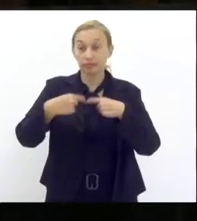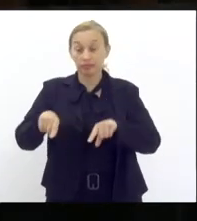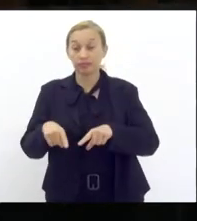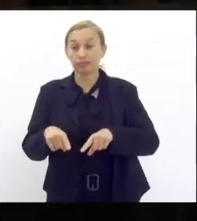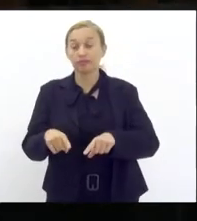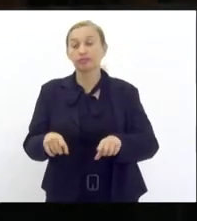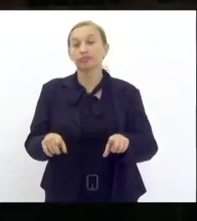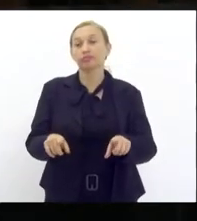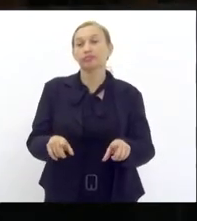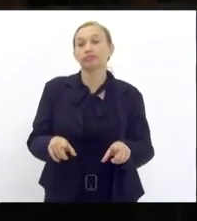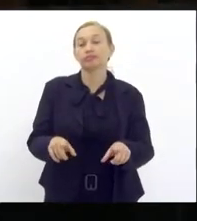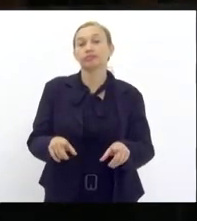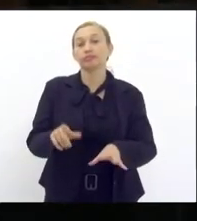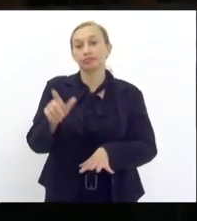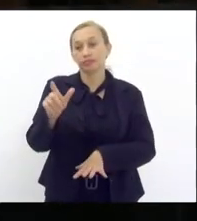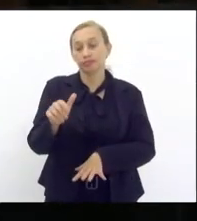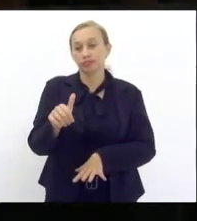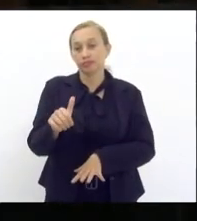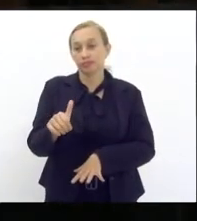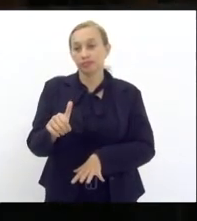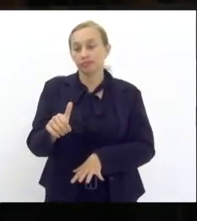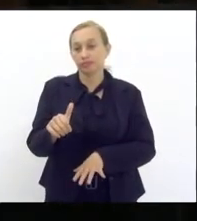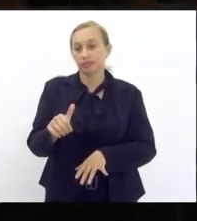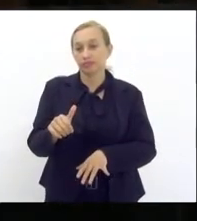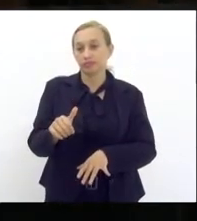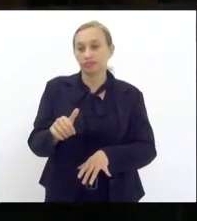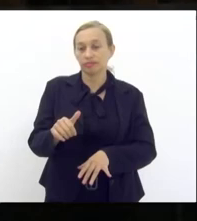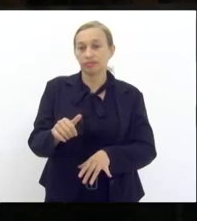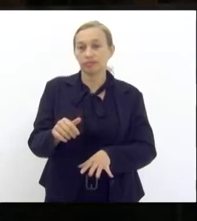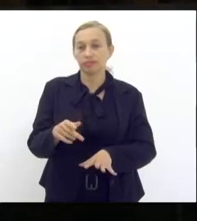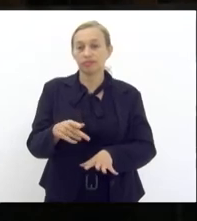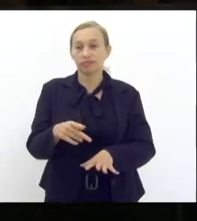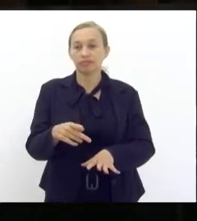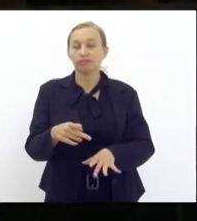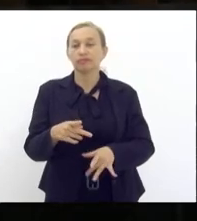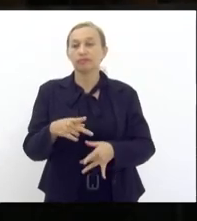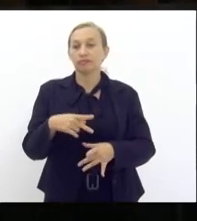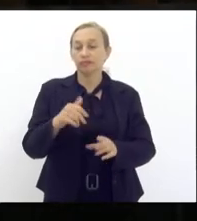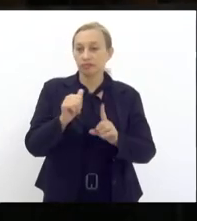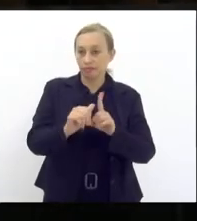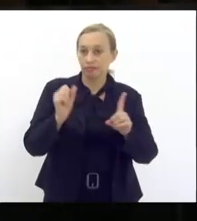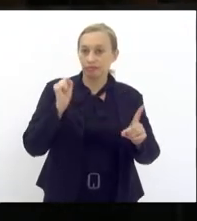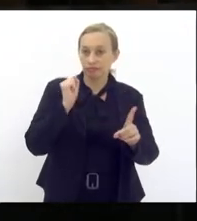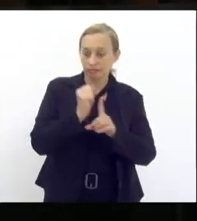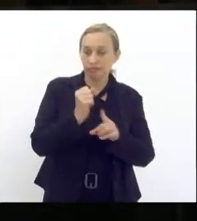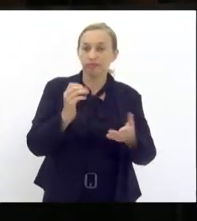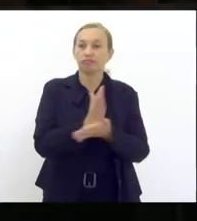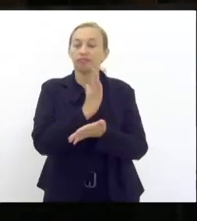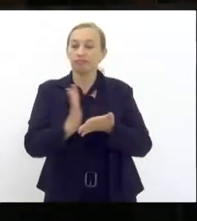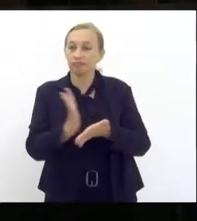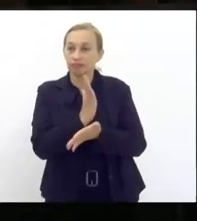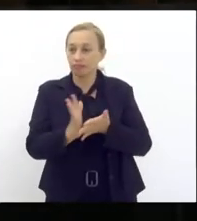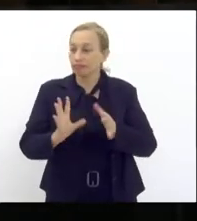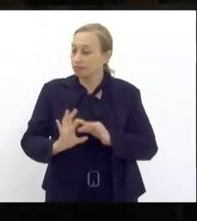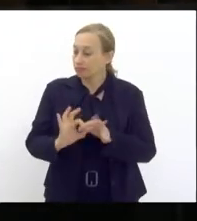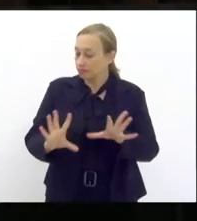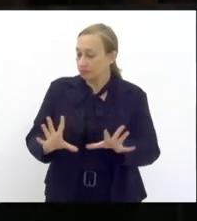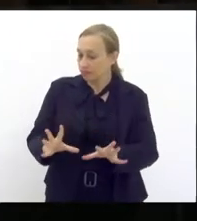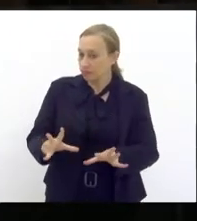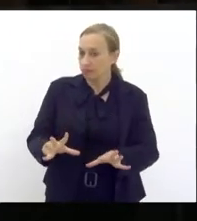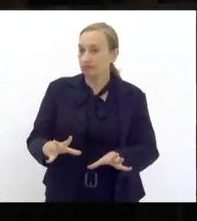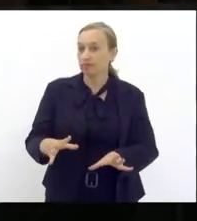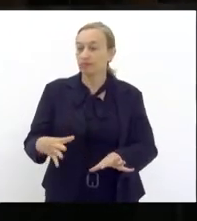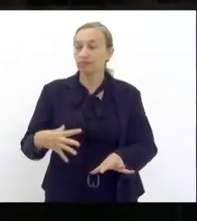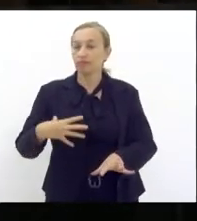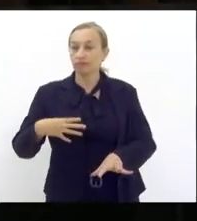não só isso, que elas venham a sucumbir, serem vítimas de feminicídio, e aí, muitas vezes, deixando seus filhos órfãos,